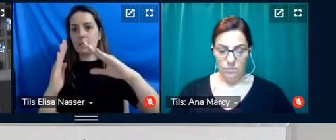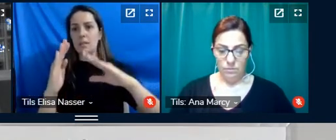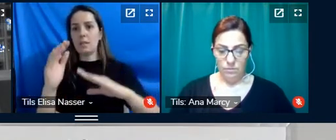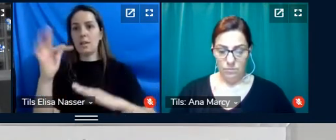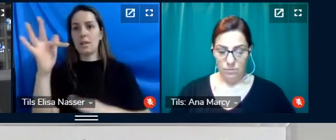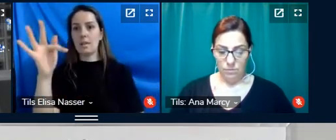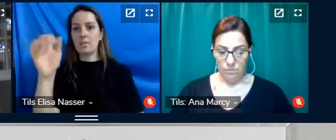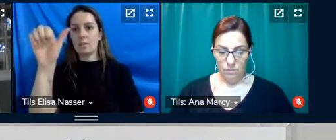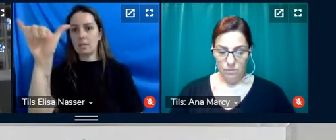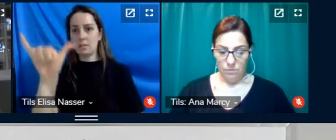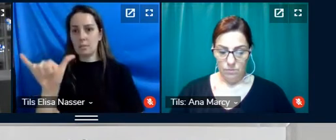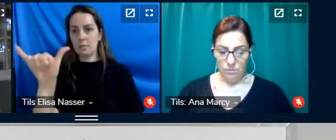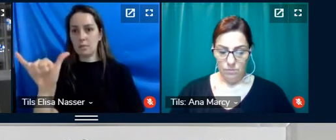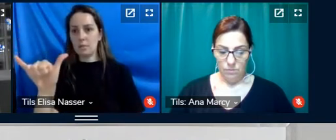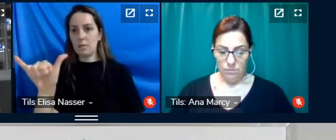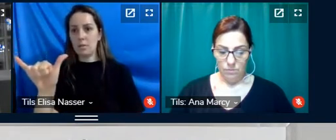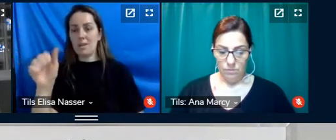Fy decomposta.